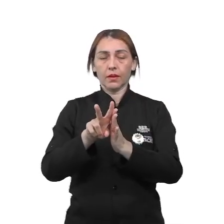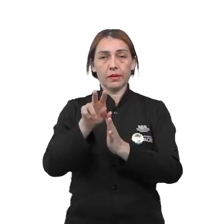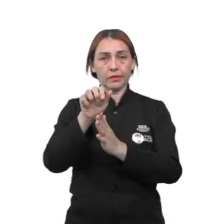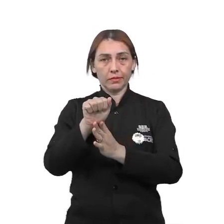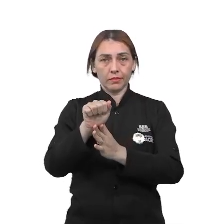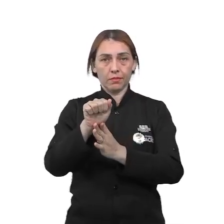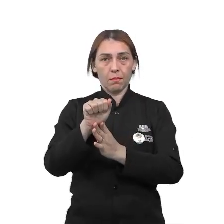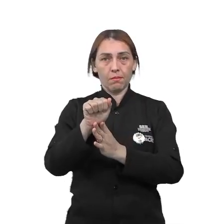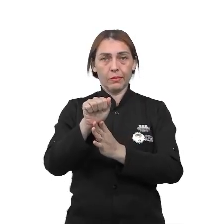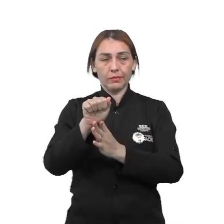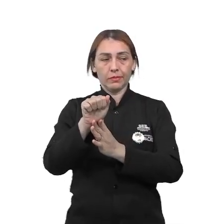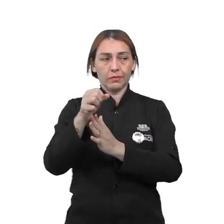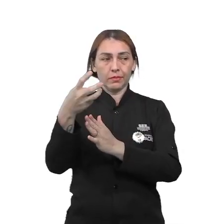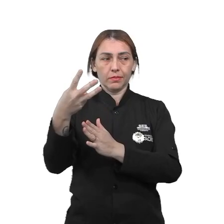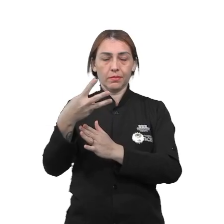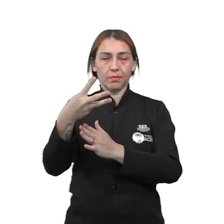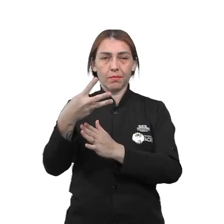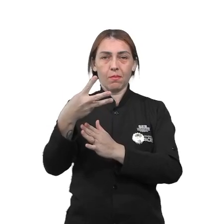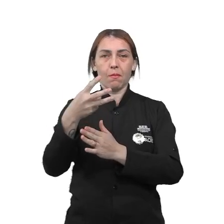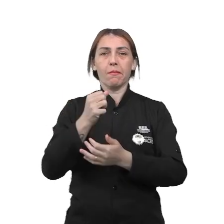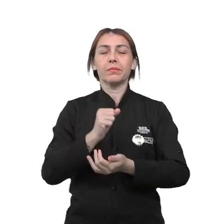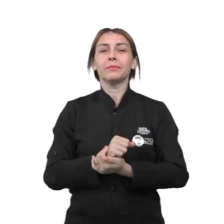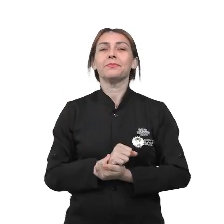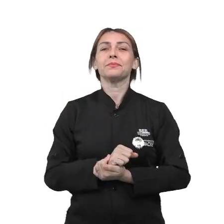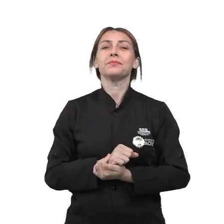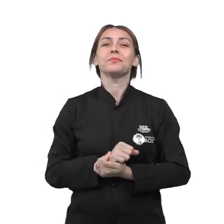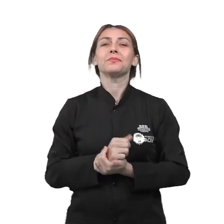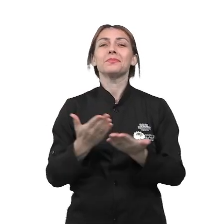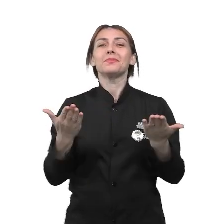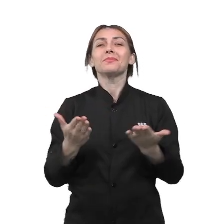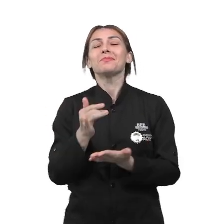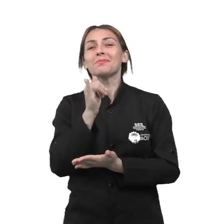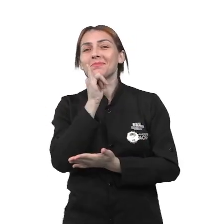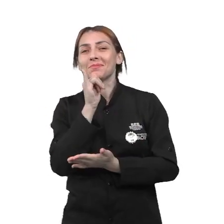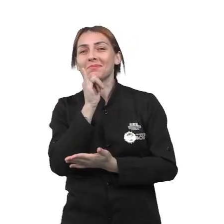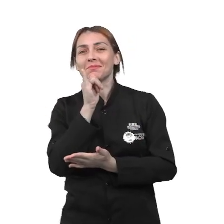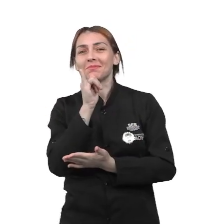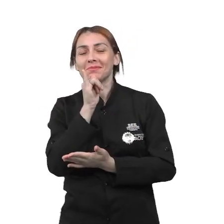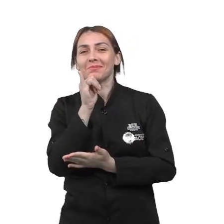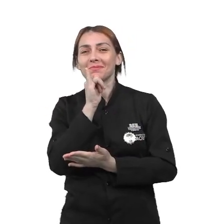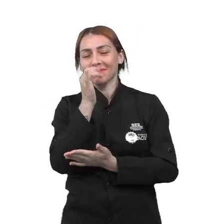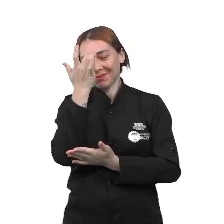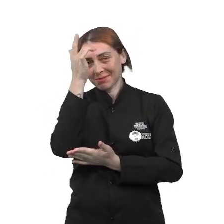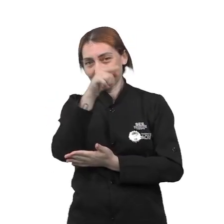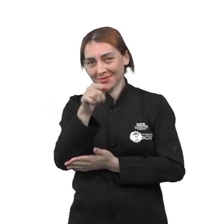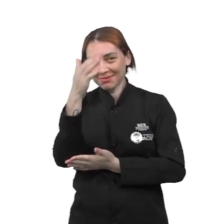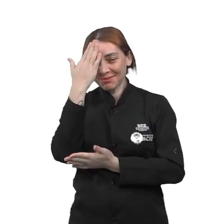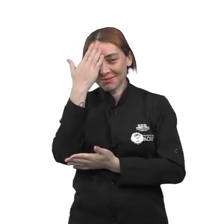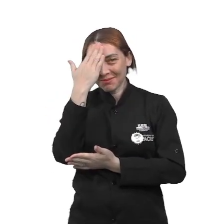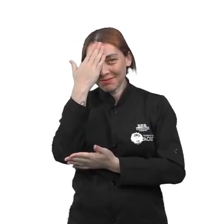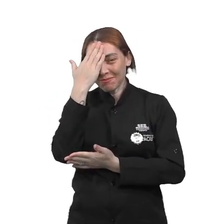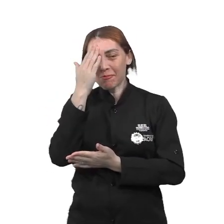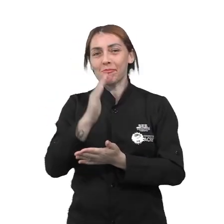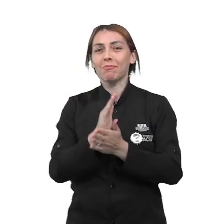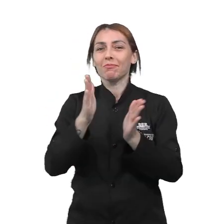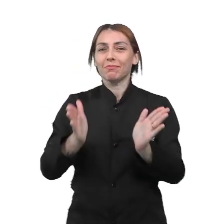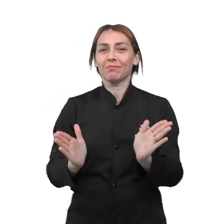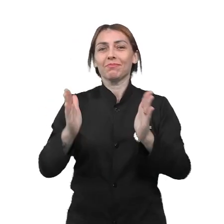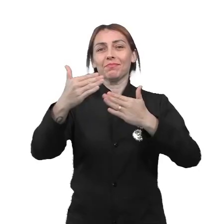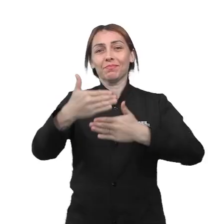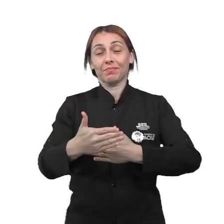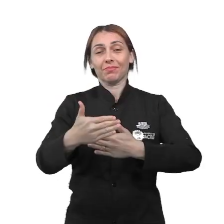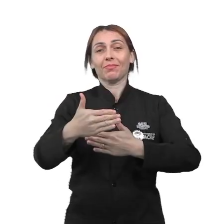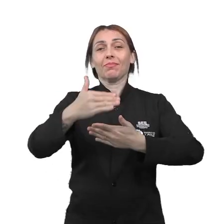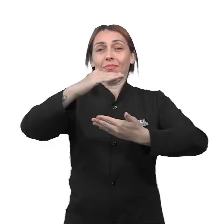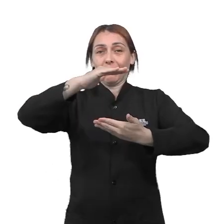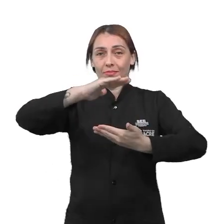A ao cubo, ok? Vamos agora ver um exemplo de aplicação, para ficar fácil você entender. Vamos pegar um cubo agora, e esse cubo vai ter